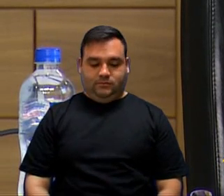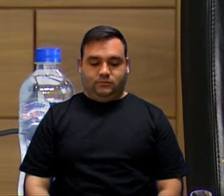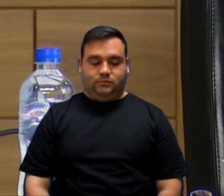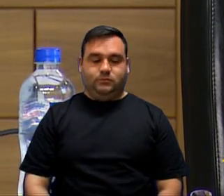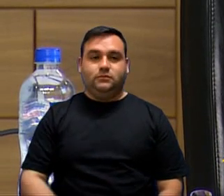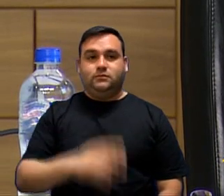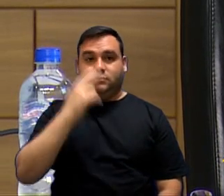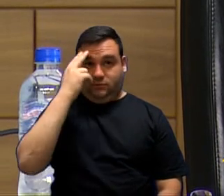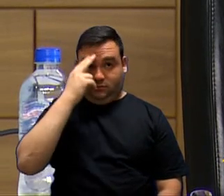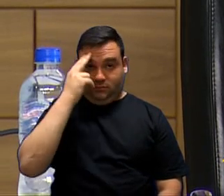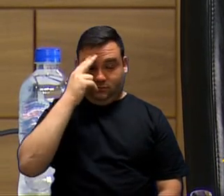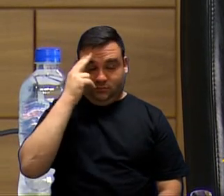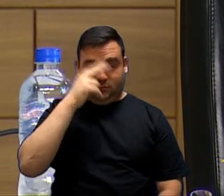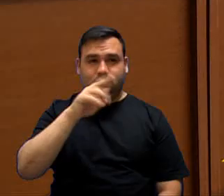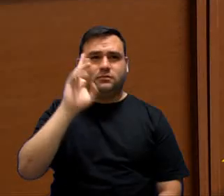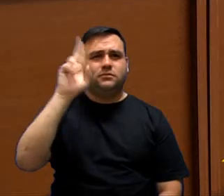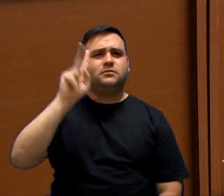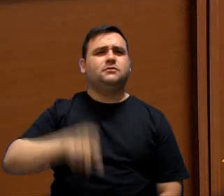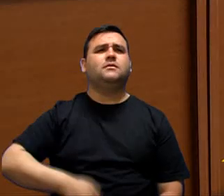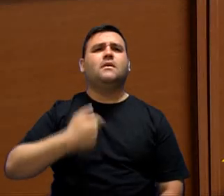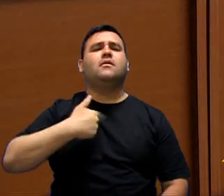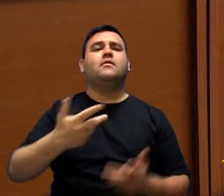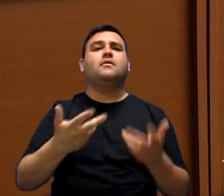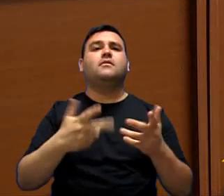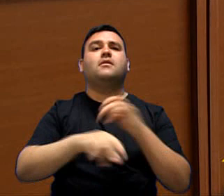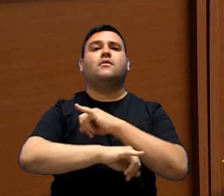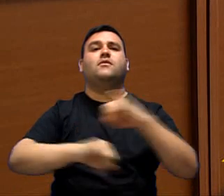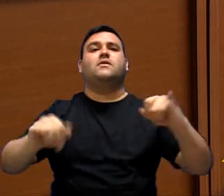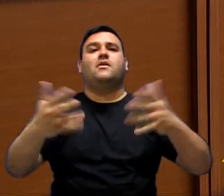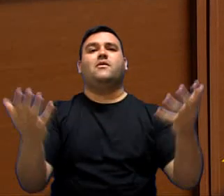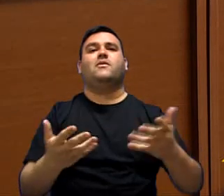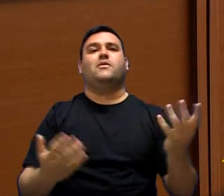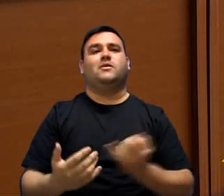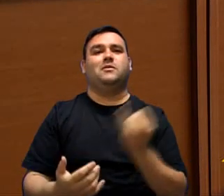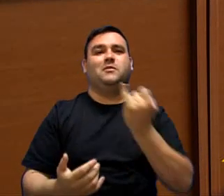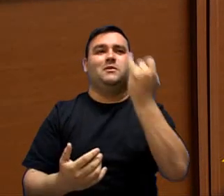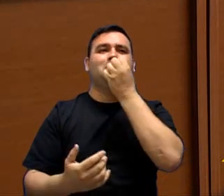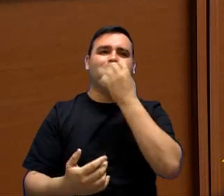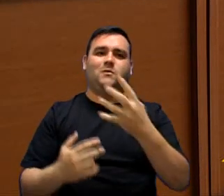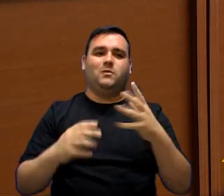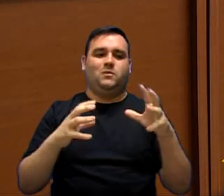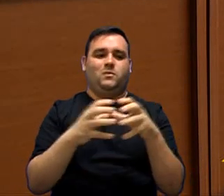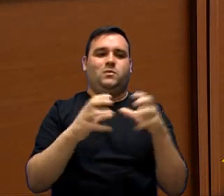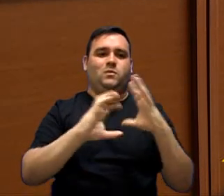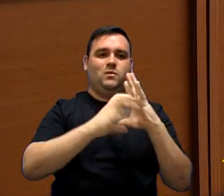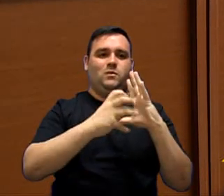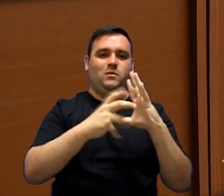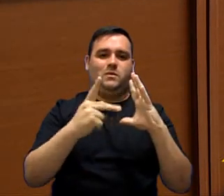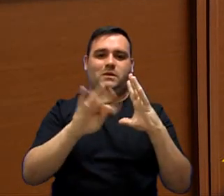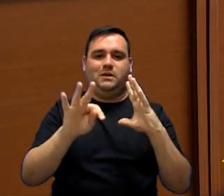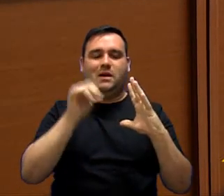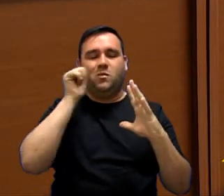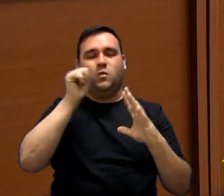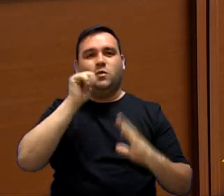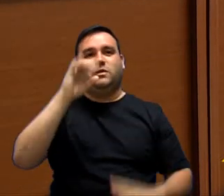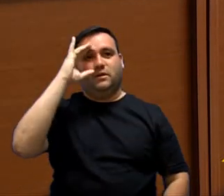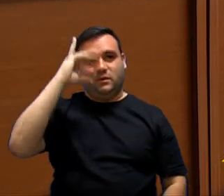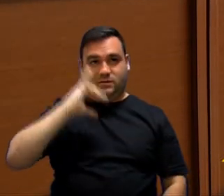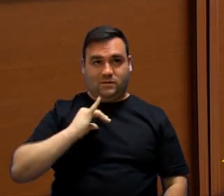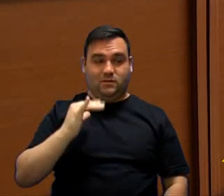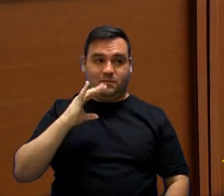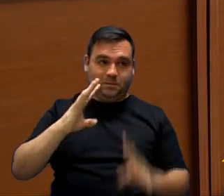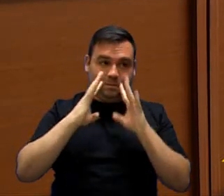Ô, Irineu. Não, presidente, eu queria fazer um comunicado importante aqui, mas é bom que o PT, que a Yara Lula